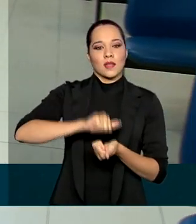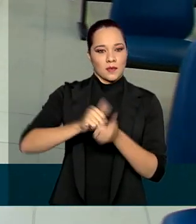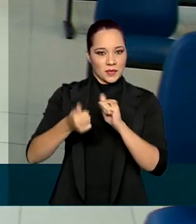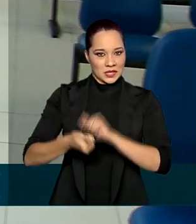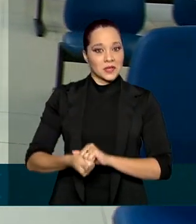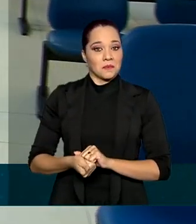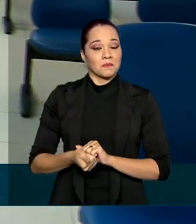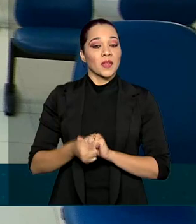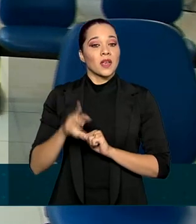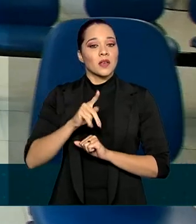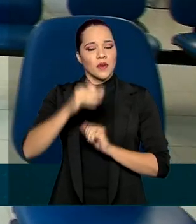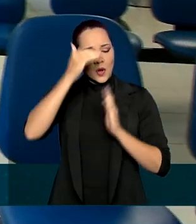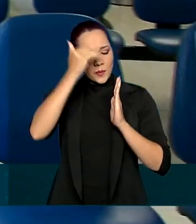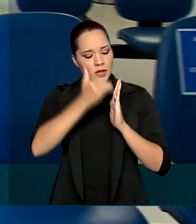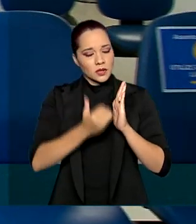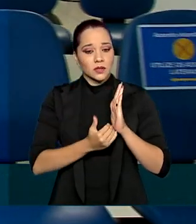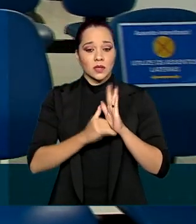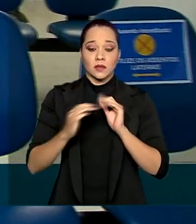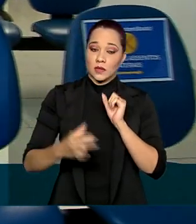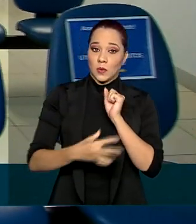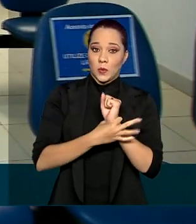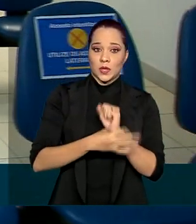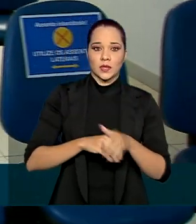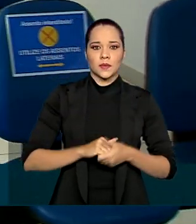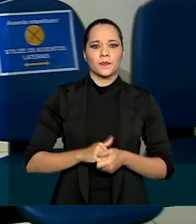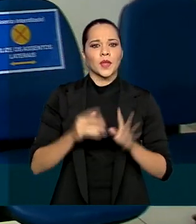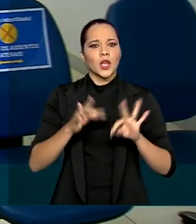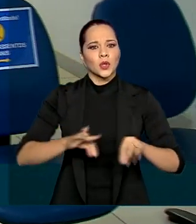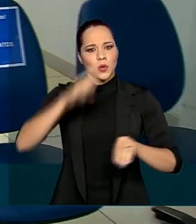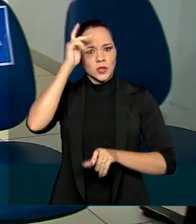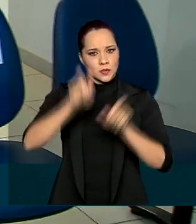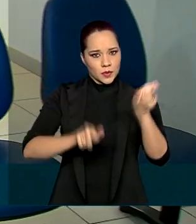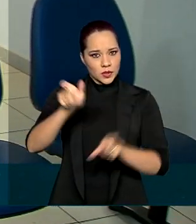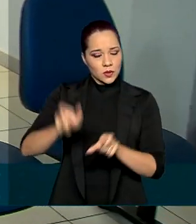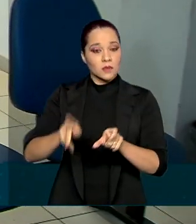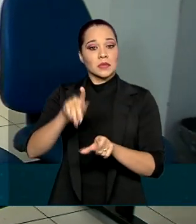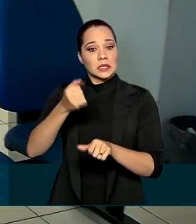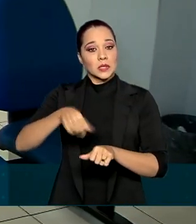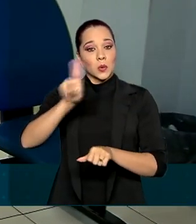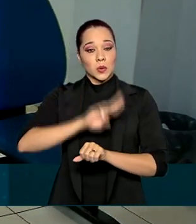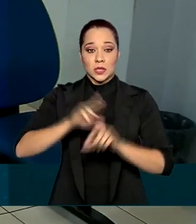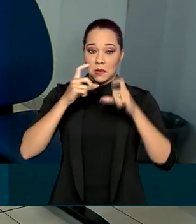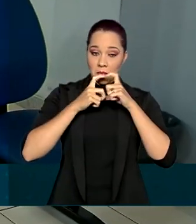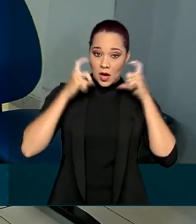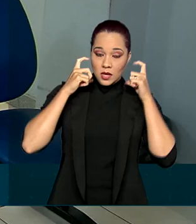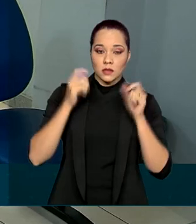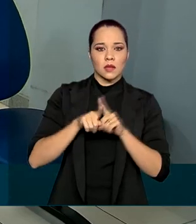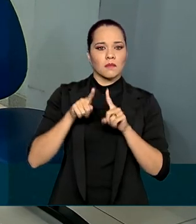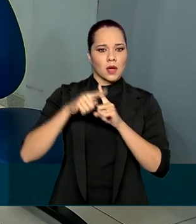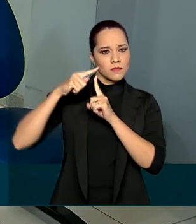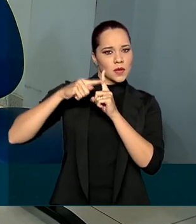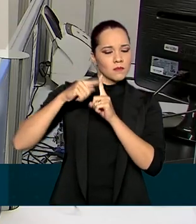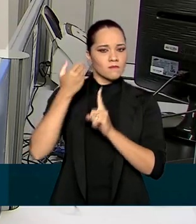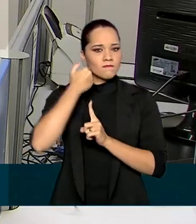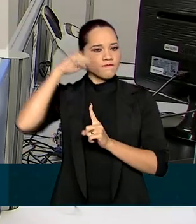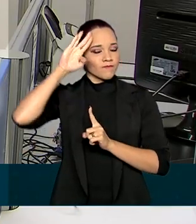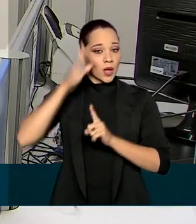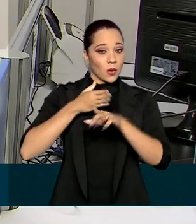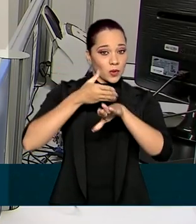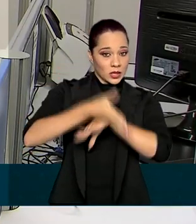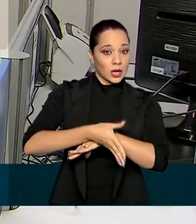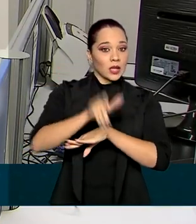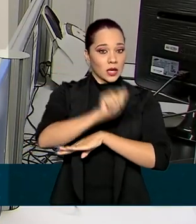e vão seguir um protocolo de segurança. Todas as pessoas terão que usar máscara e medir a temperatura ao entrar nos